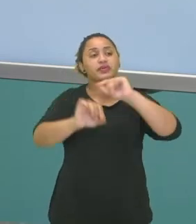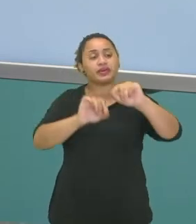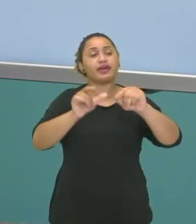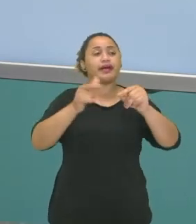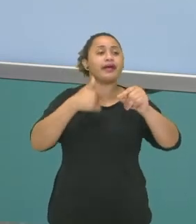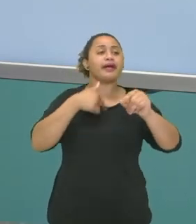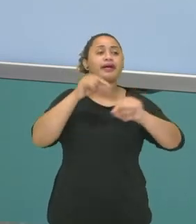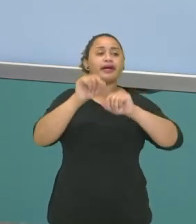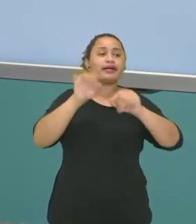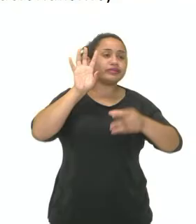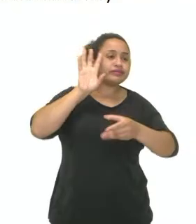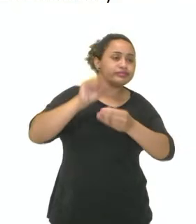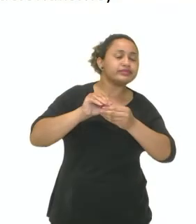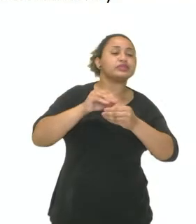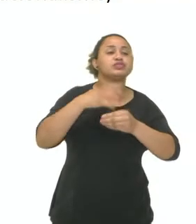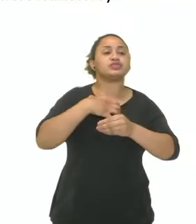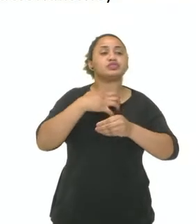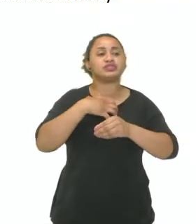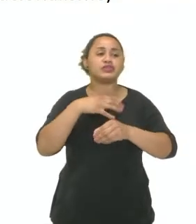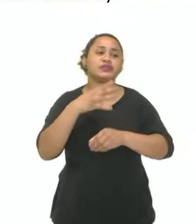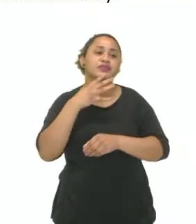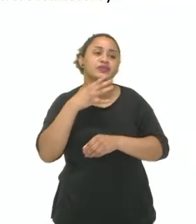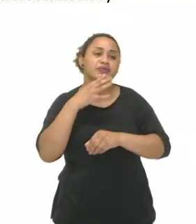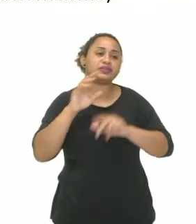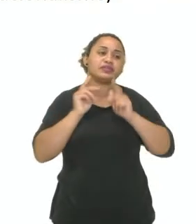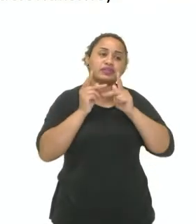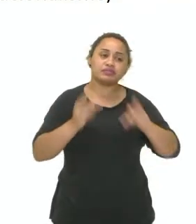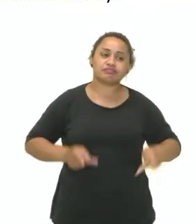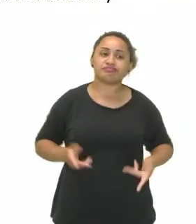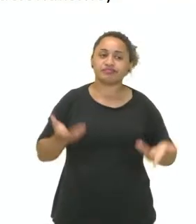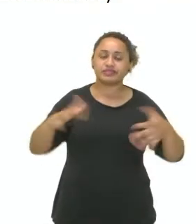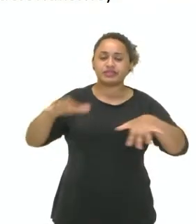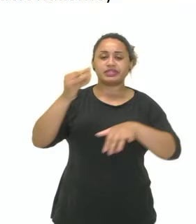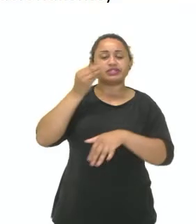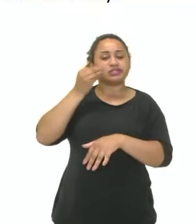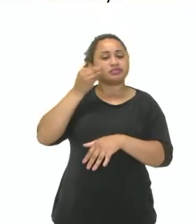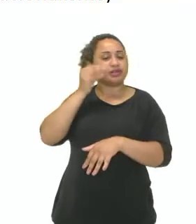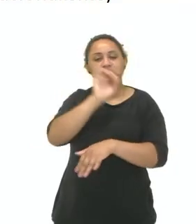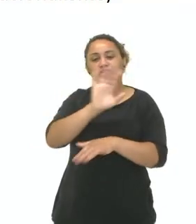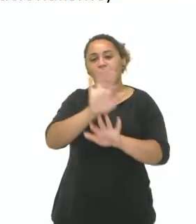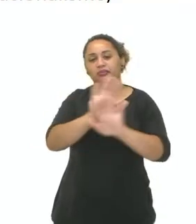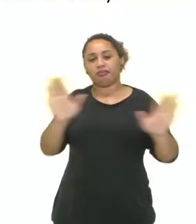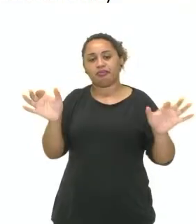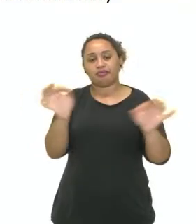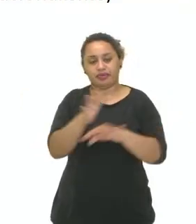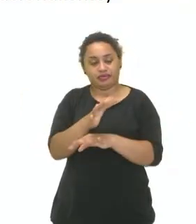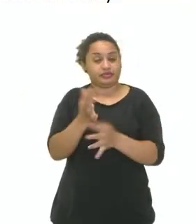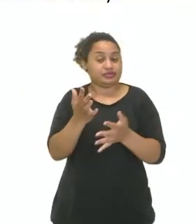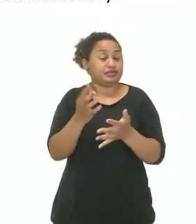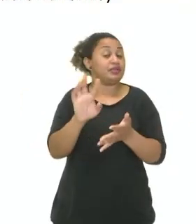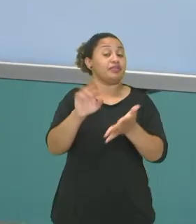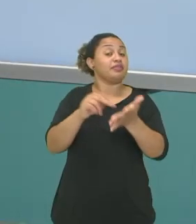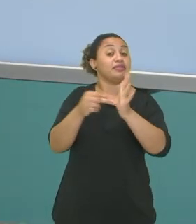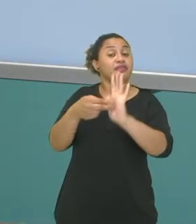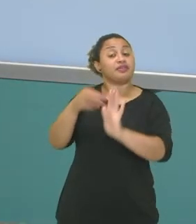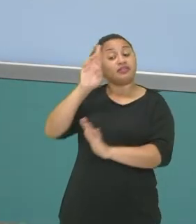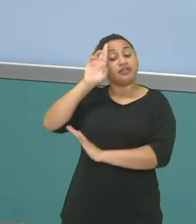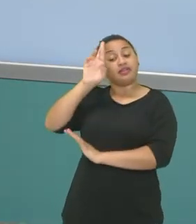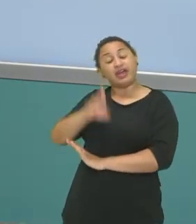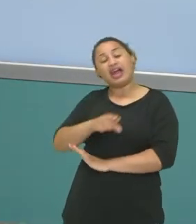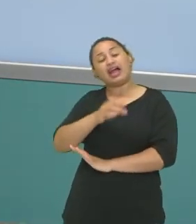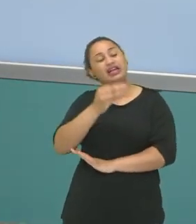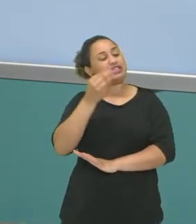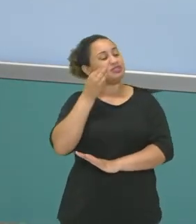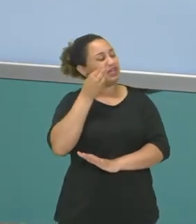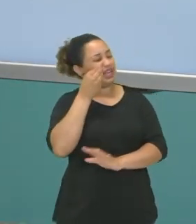de conhecer dos seres humanos, não aceitando a experiência por si só. Não significa que o racionalismo descarta a